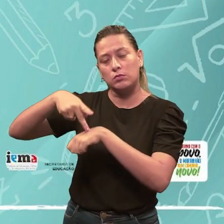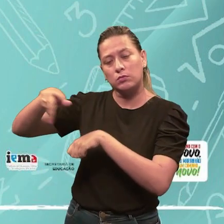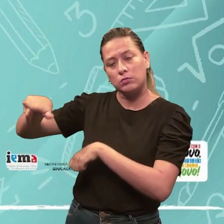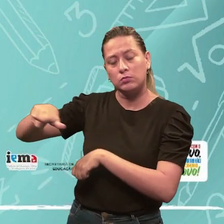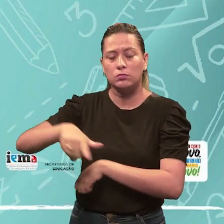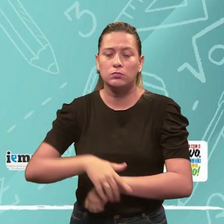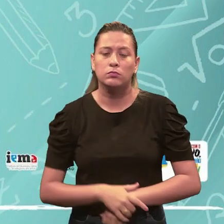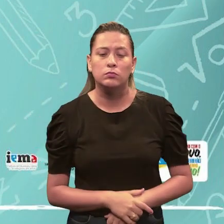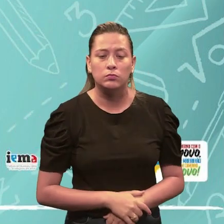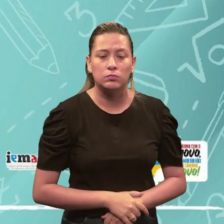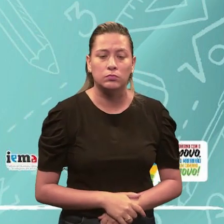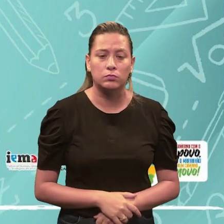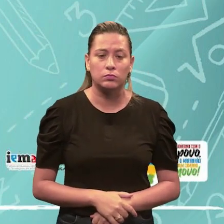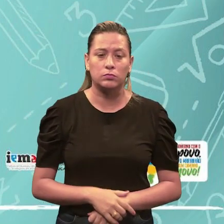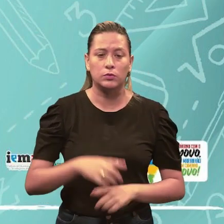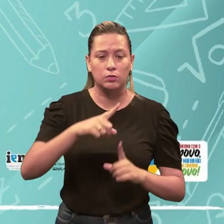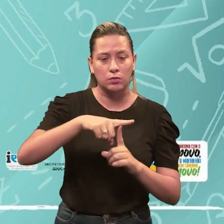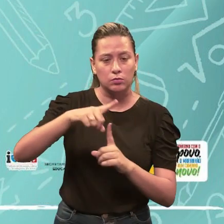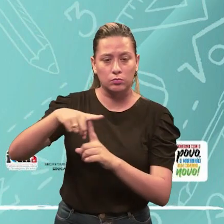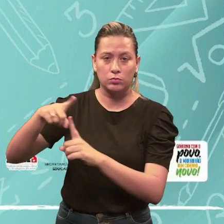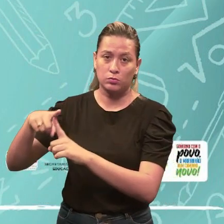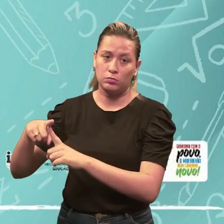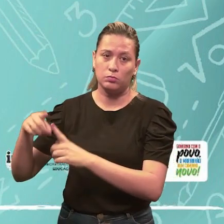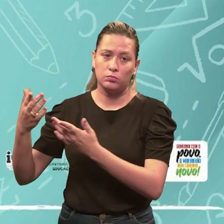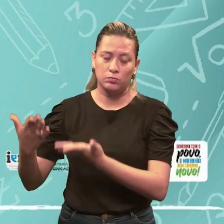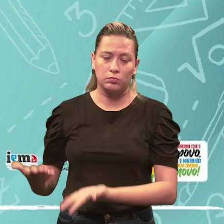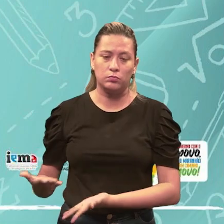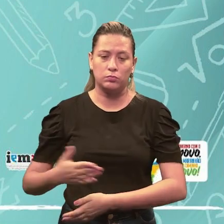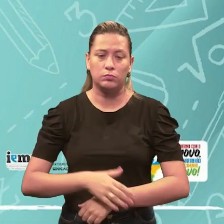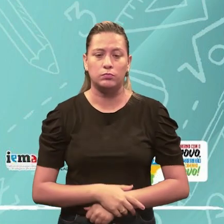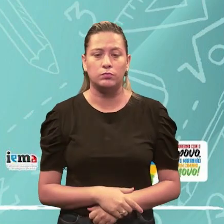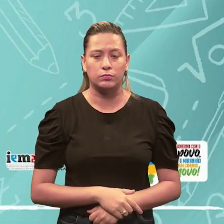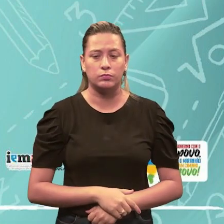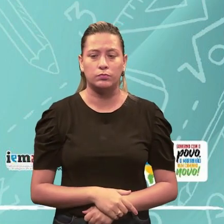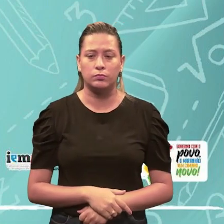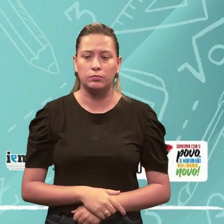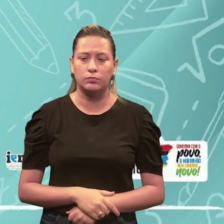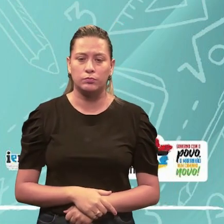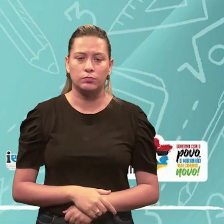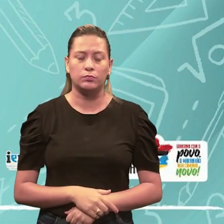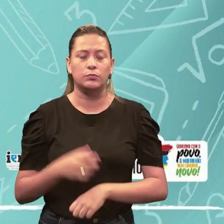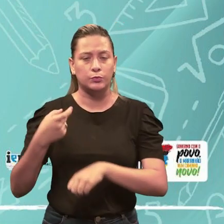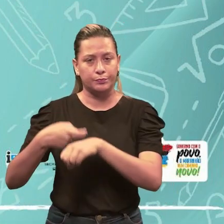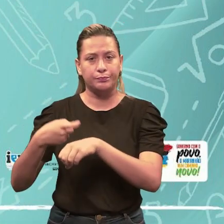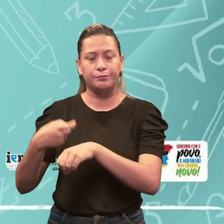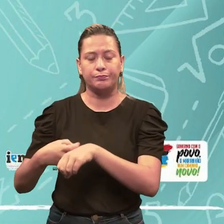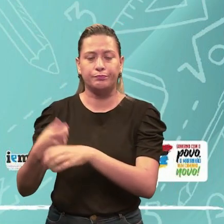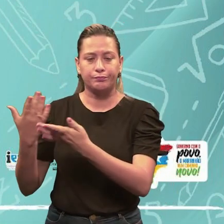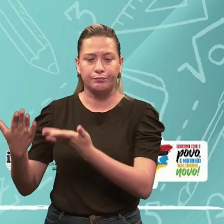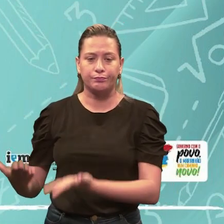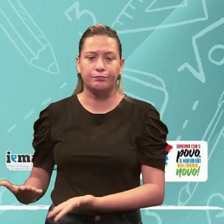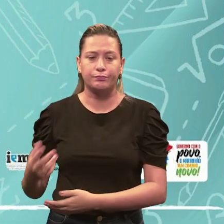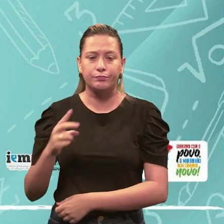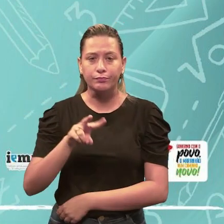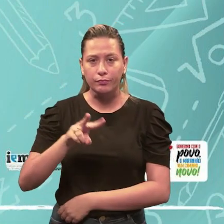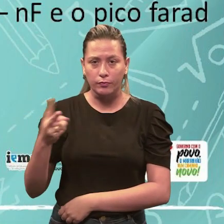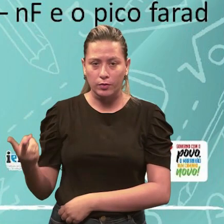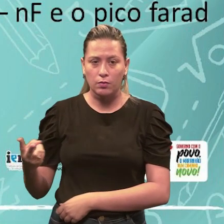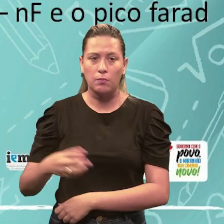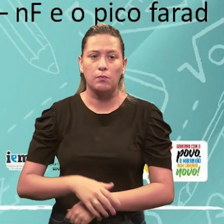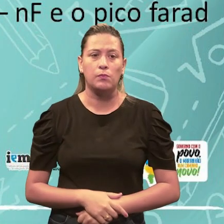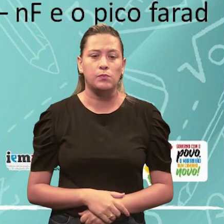tá? E aqui são os tipos, né? Os modelos dele, físicos do potenciômetro. Então, esses 2 tipos aí que eu